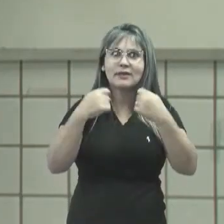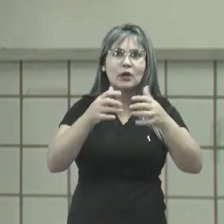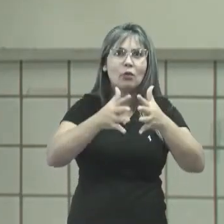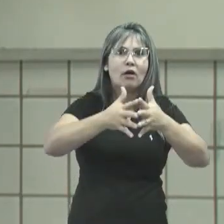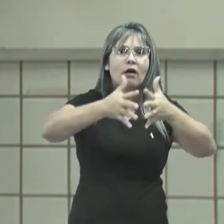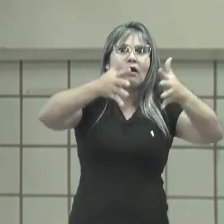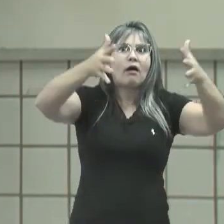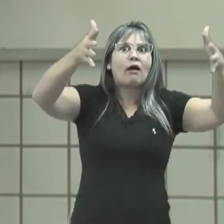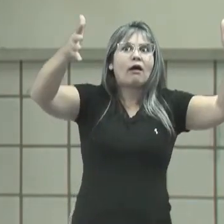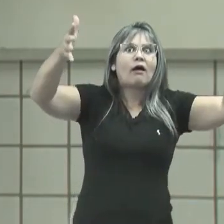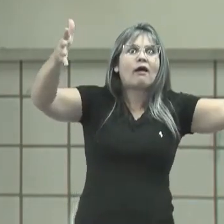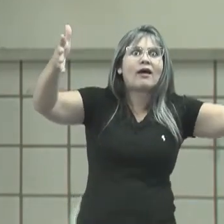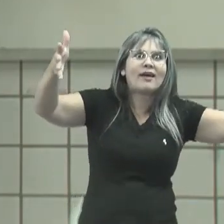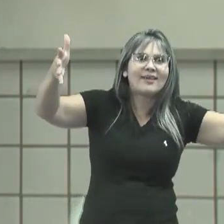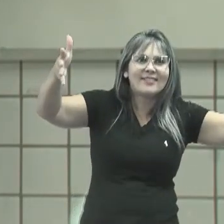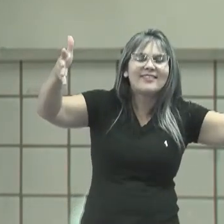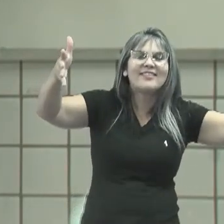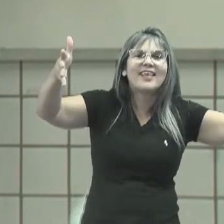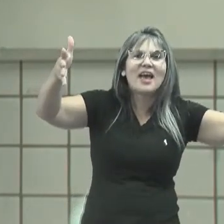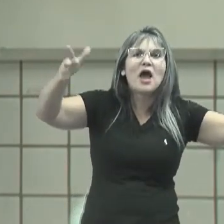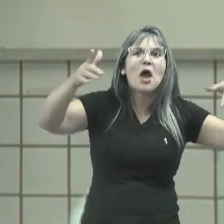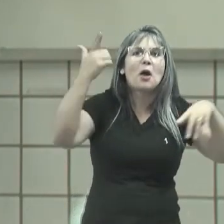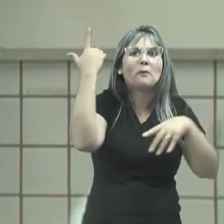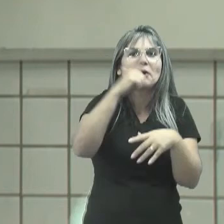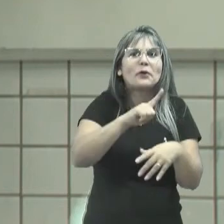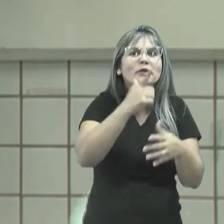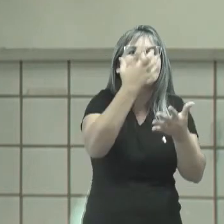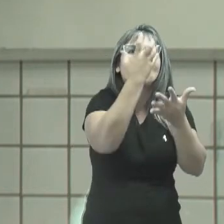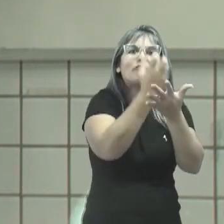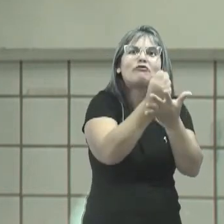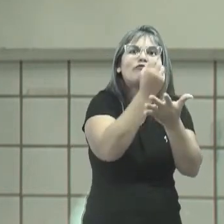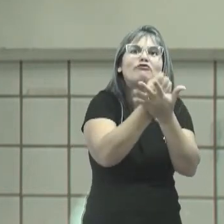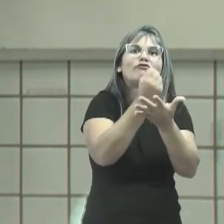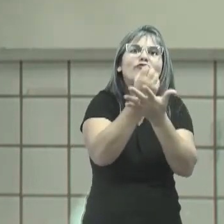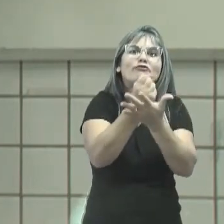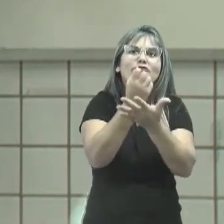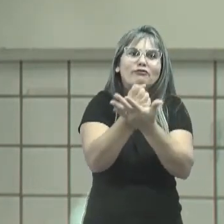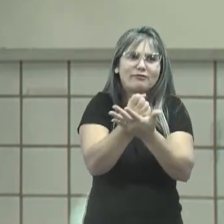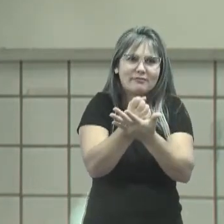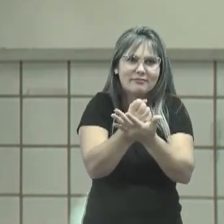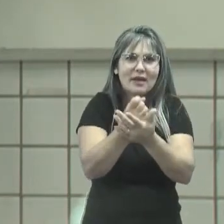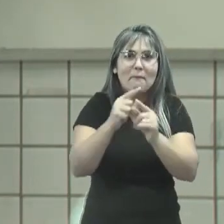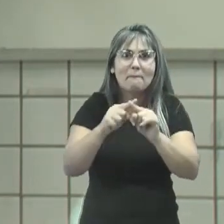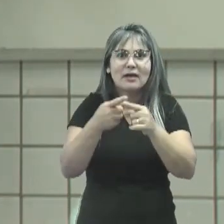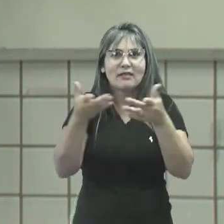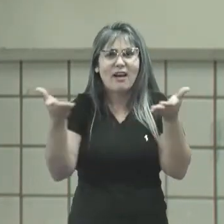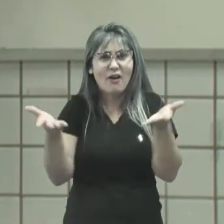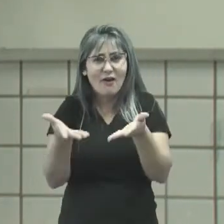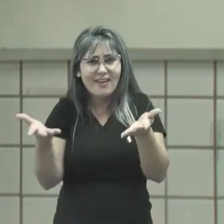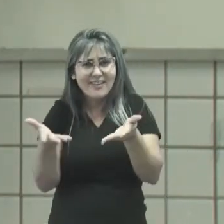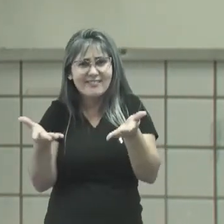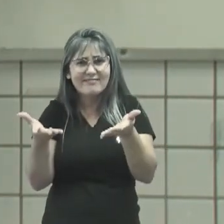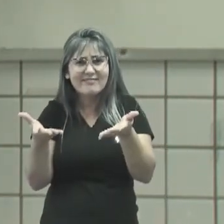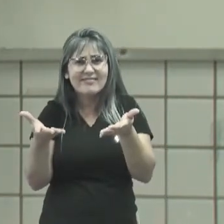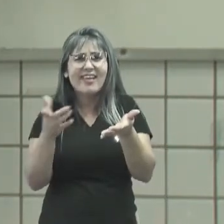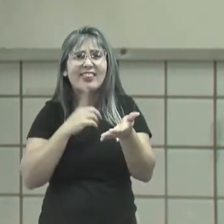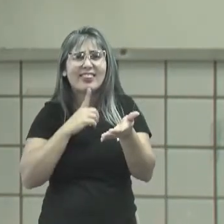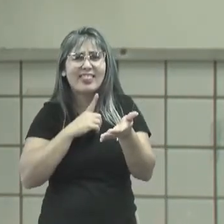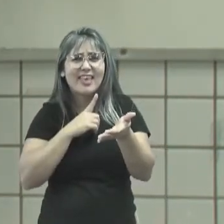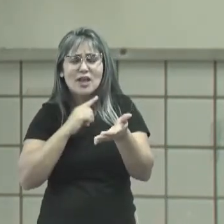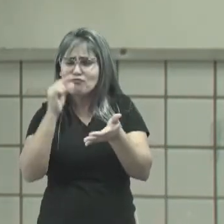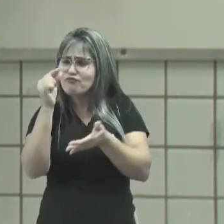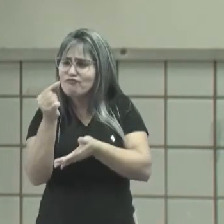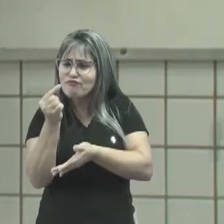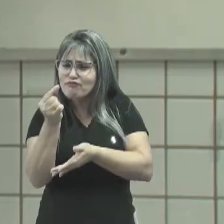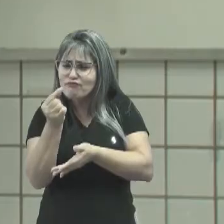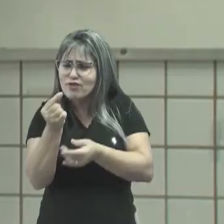divide essa décima parte do centímetro em 1 milhão, você tem 1 nanômetro, né? Então, percebam aí como